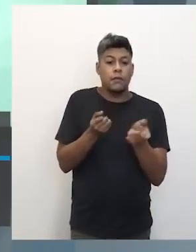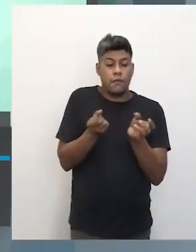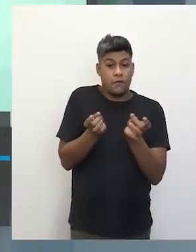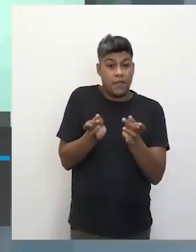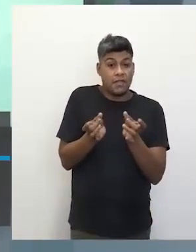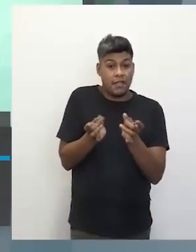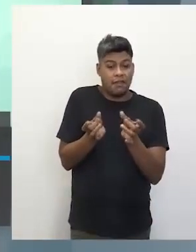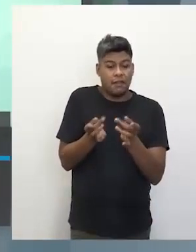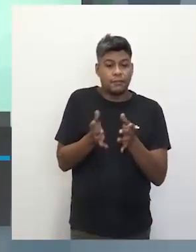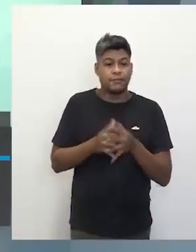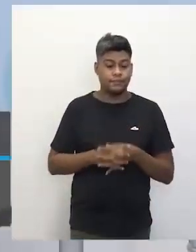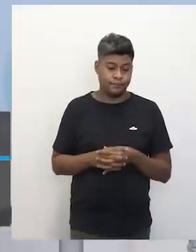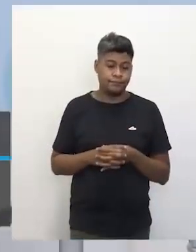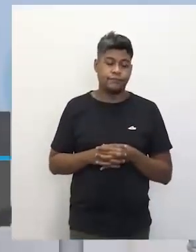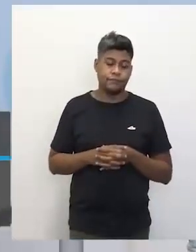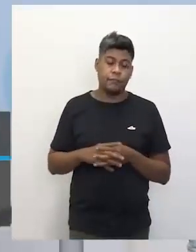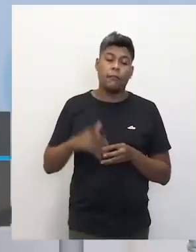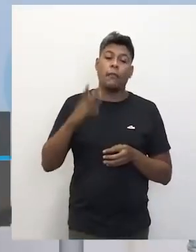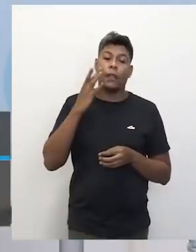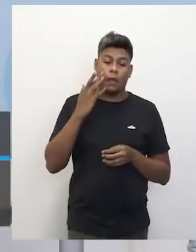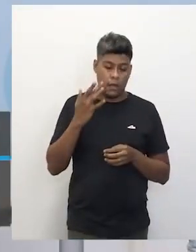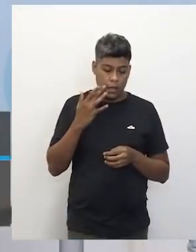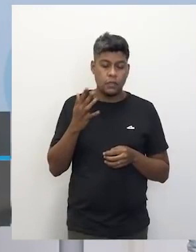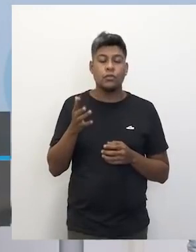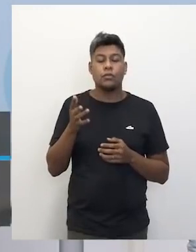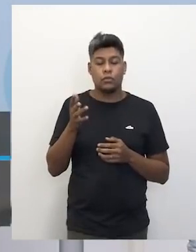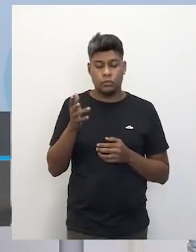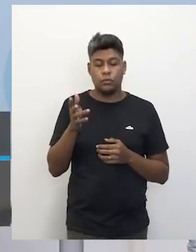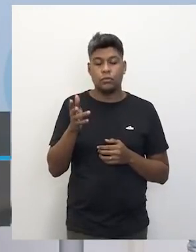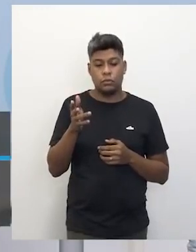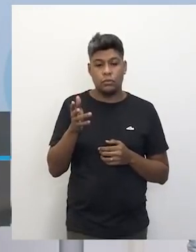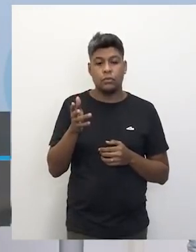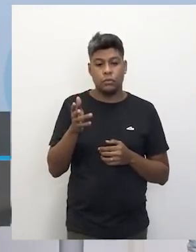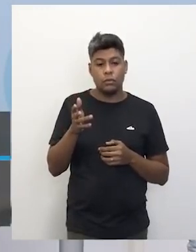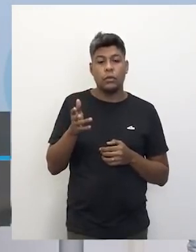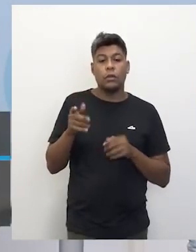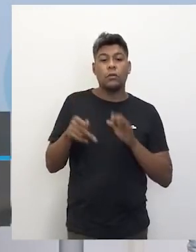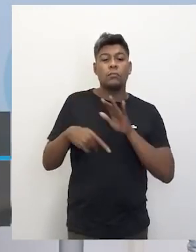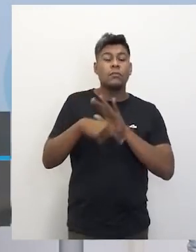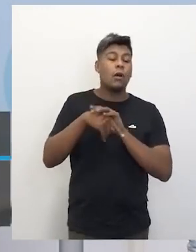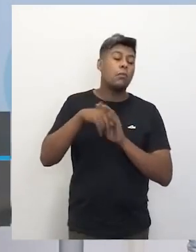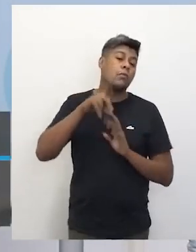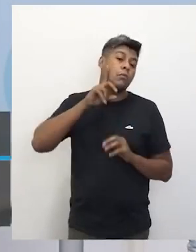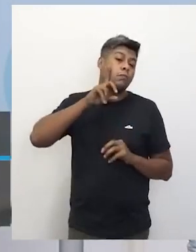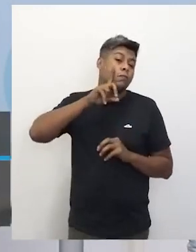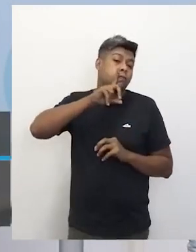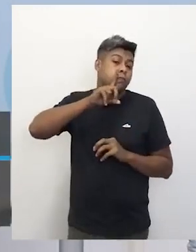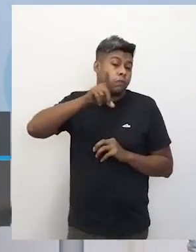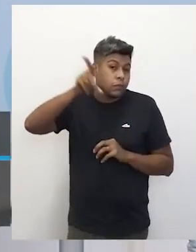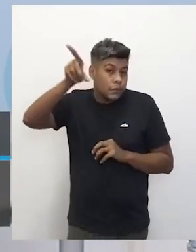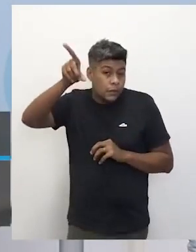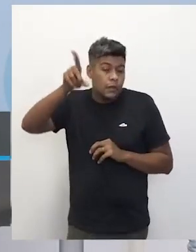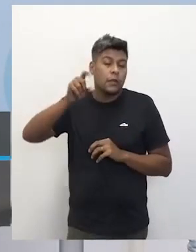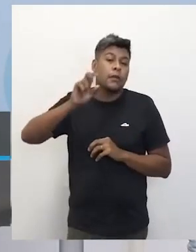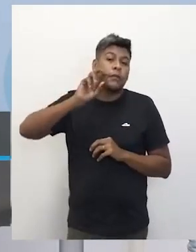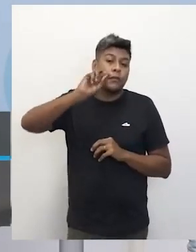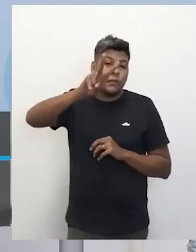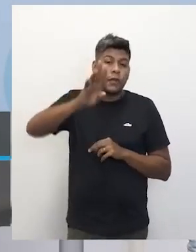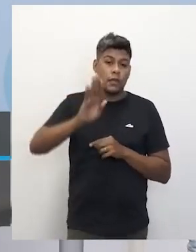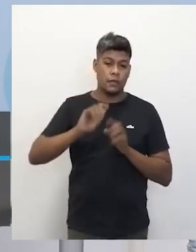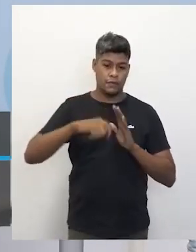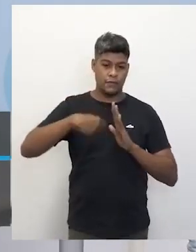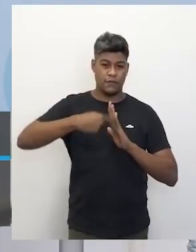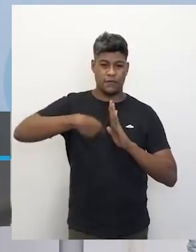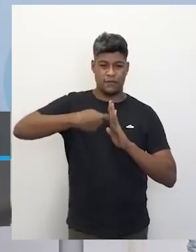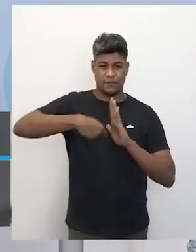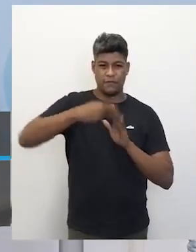venda. Eu acho que isso talvez seja muito mais comum nos Estados Unidos, né? A gente vê bastante em filme que tem essa questão da galera